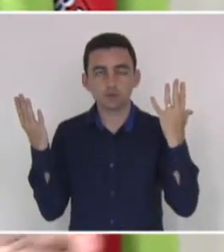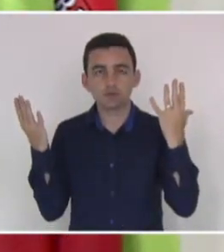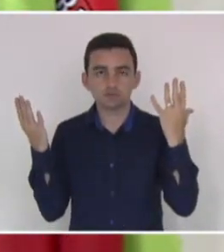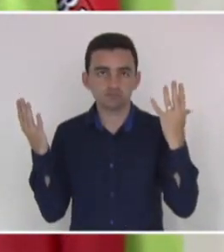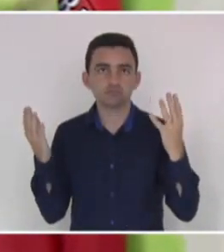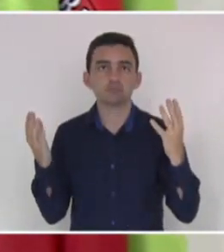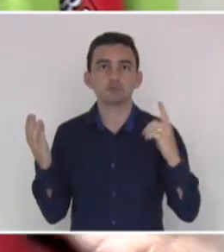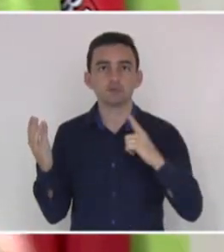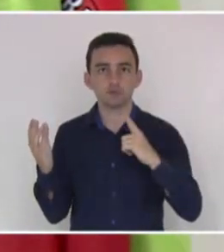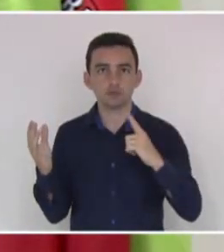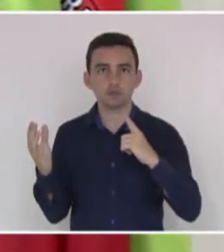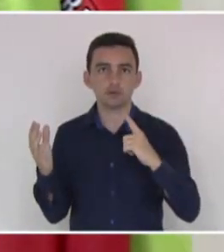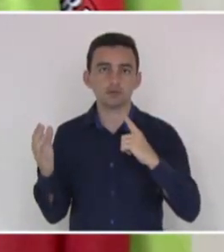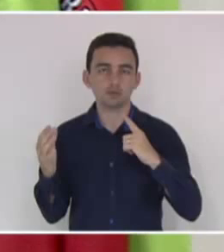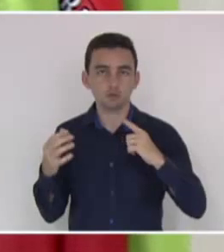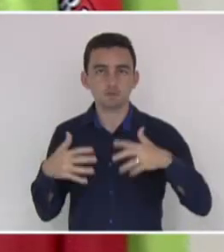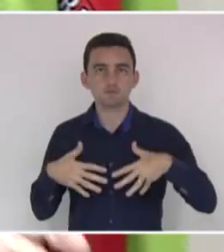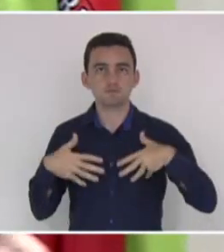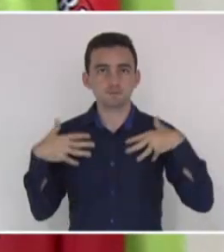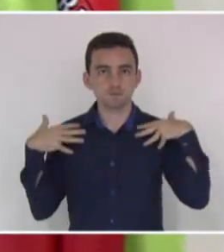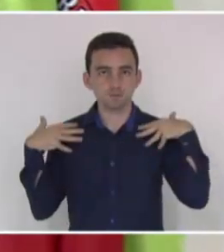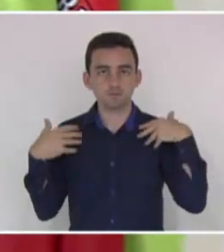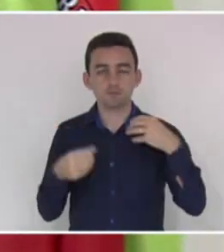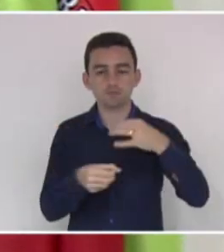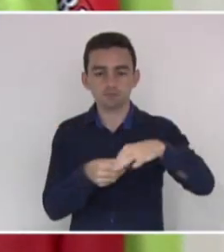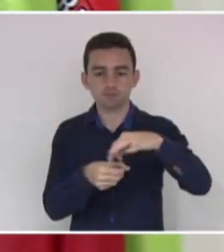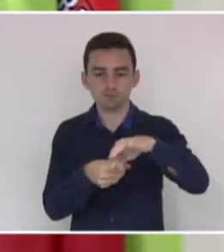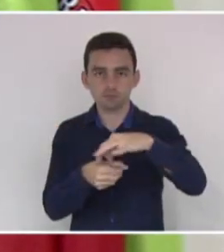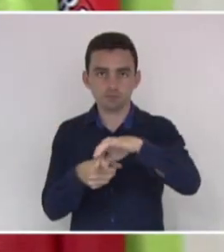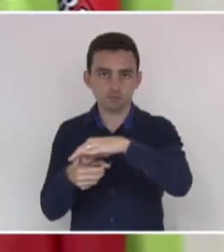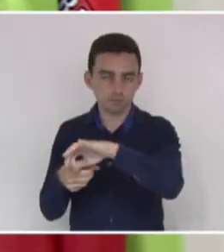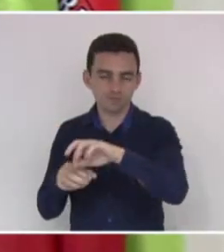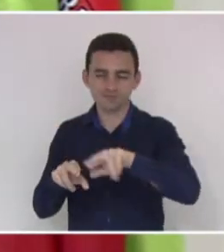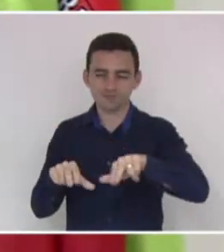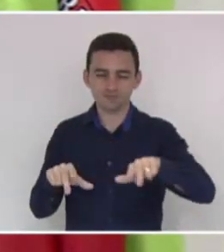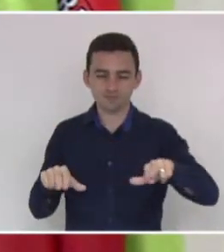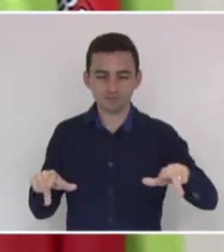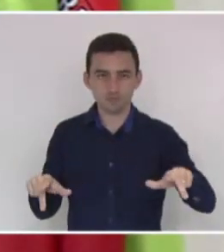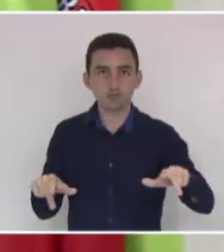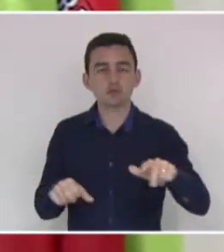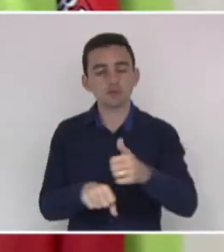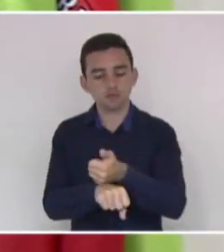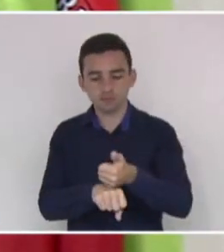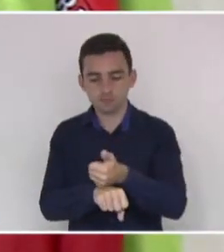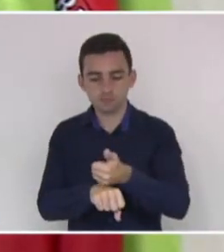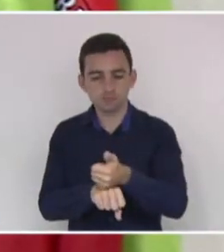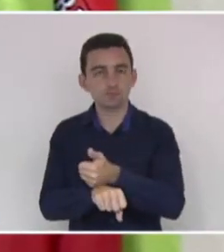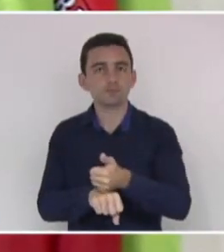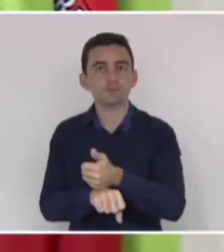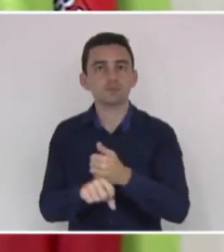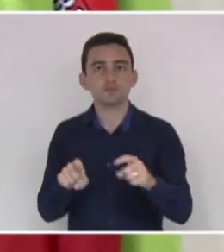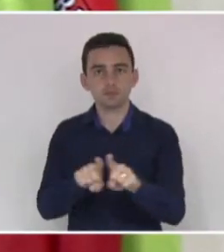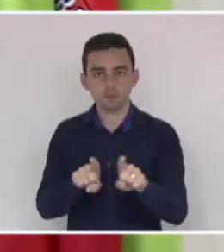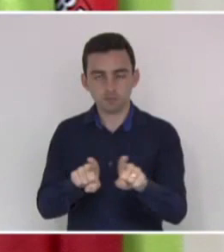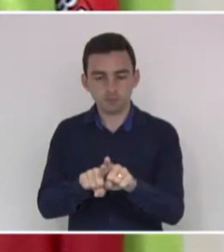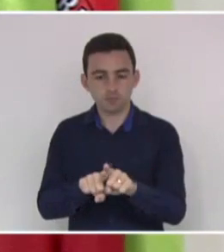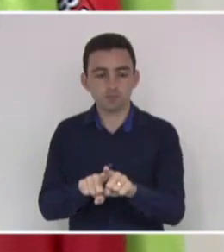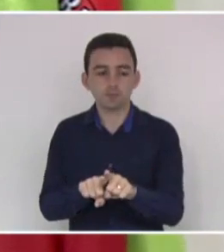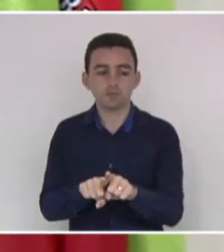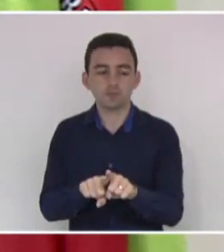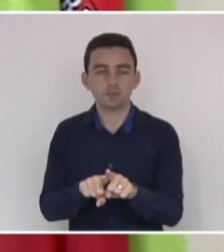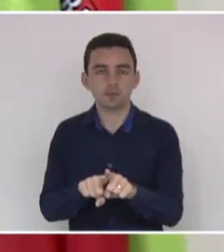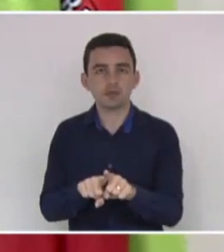homenageadas várias entidades, vários profissionais que estão ligados a este evento.